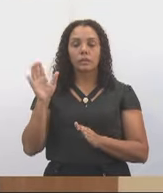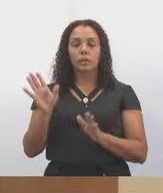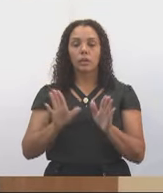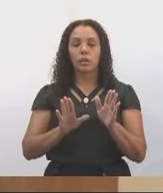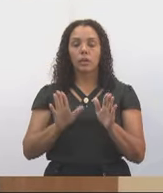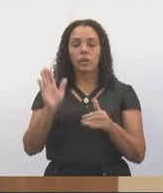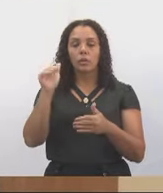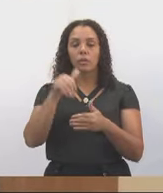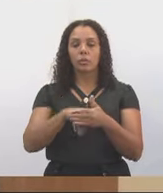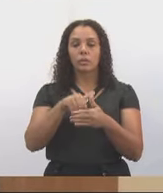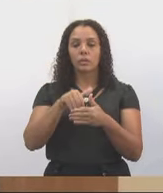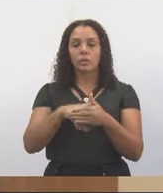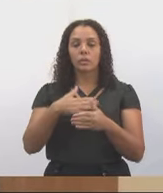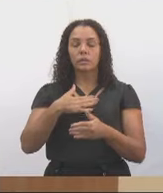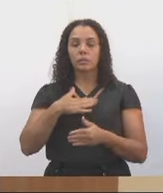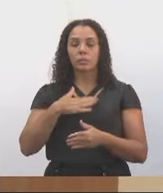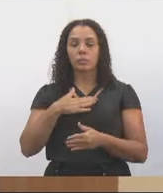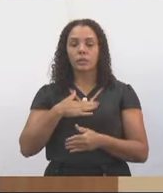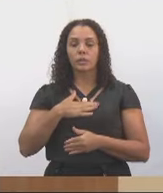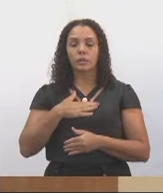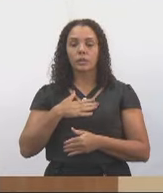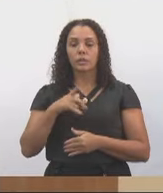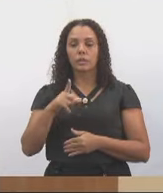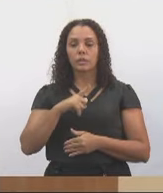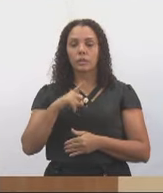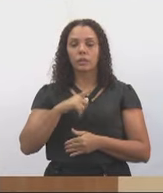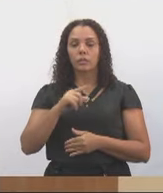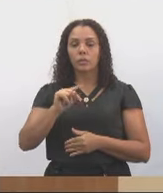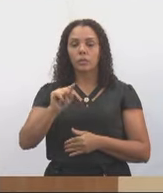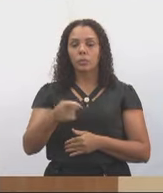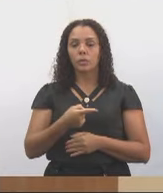a anterior ela foi